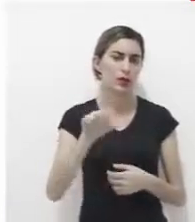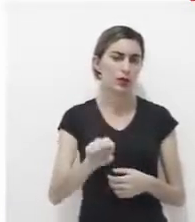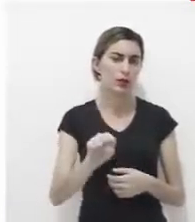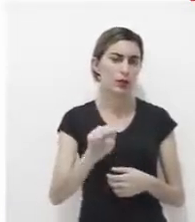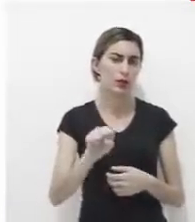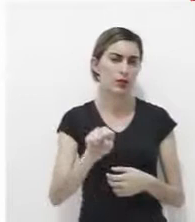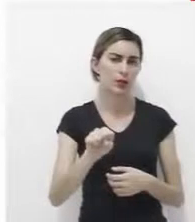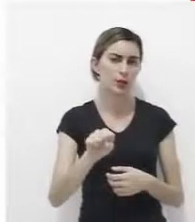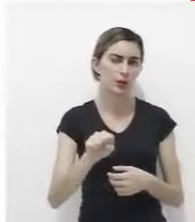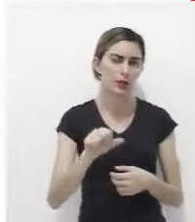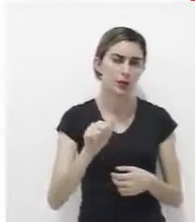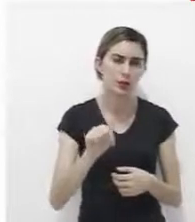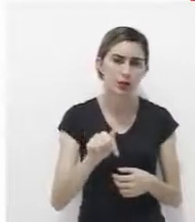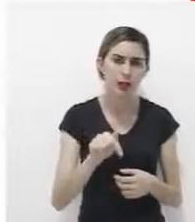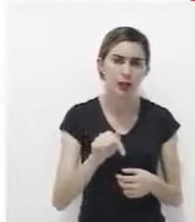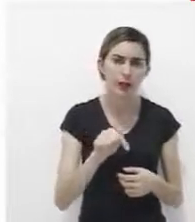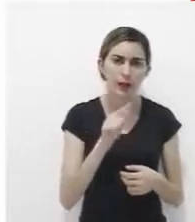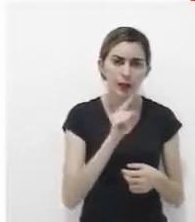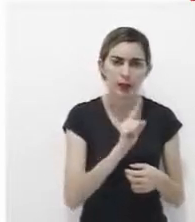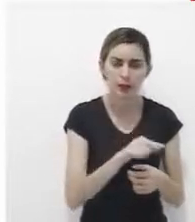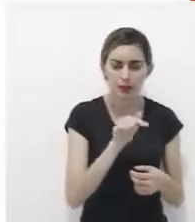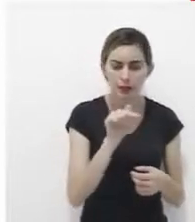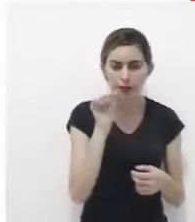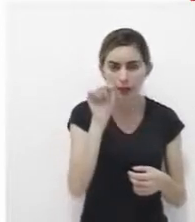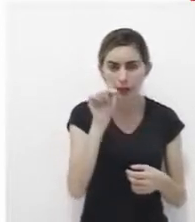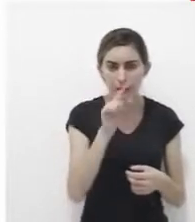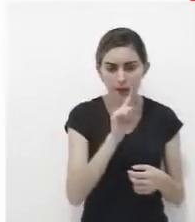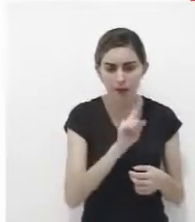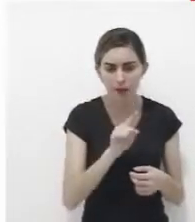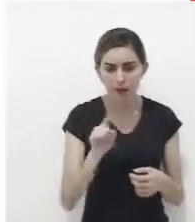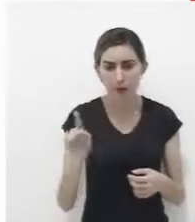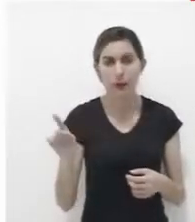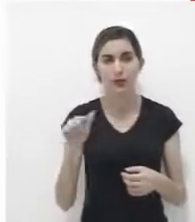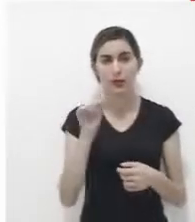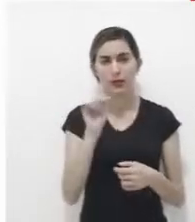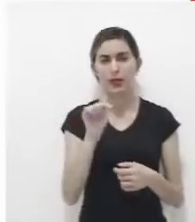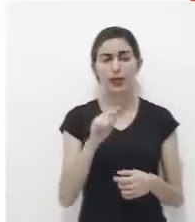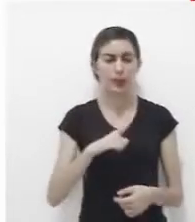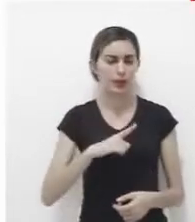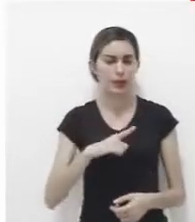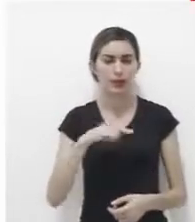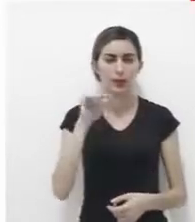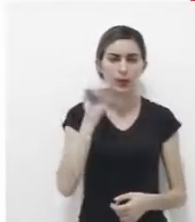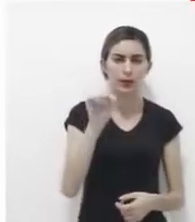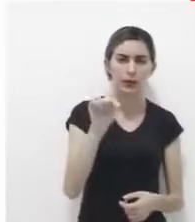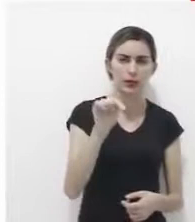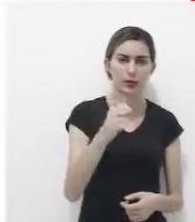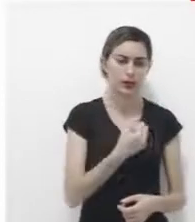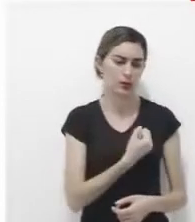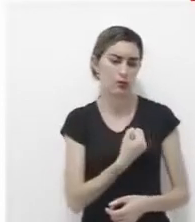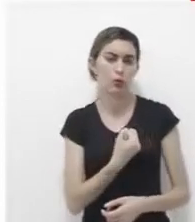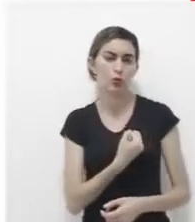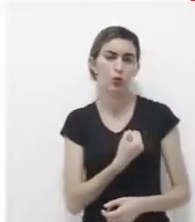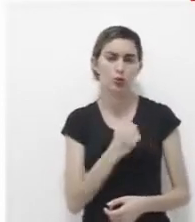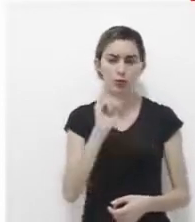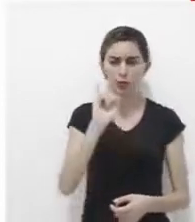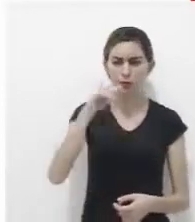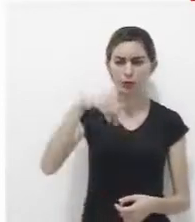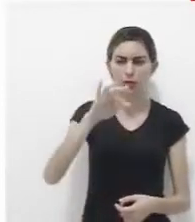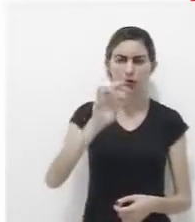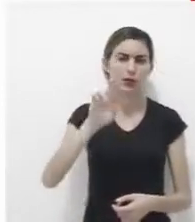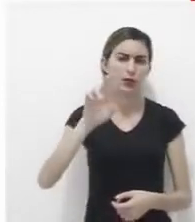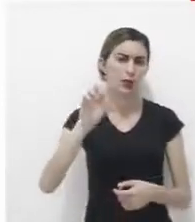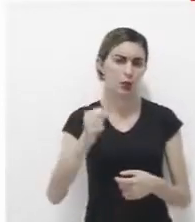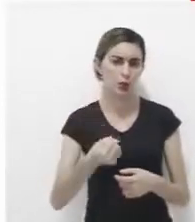6, 7 setinhas. Tá percebendo ali? Então, existem 7